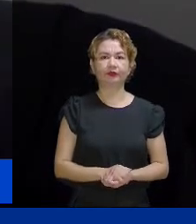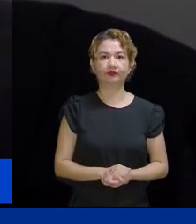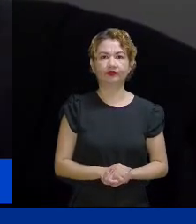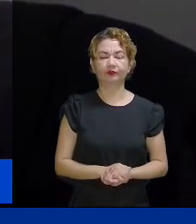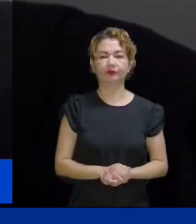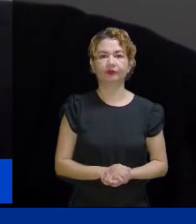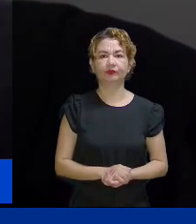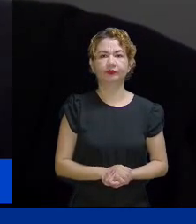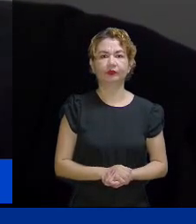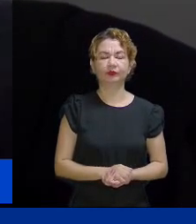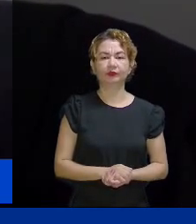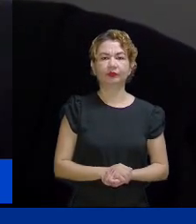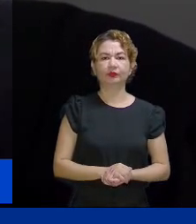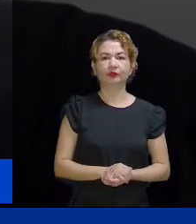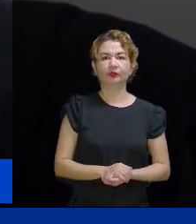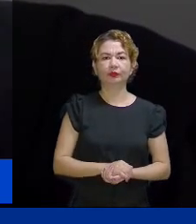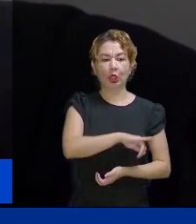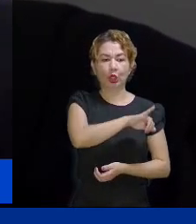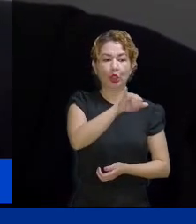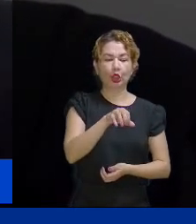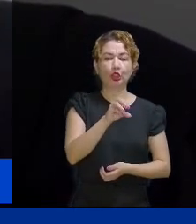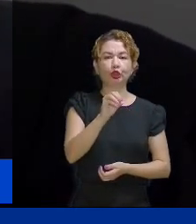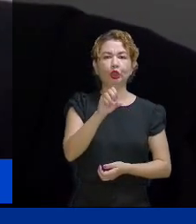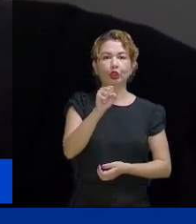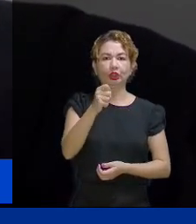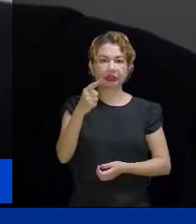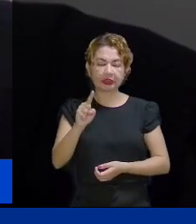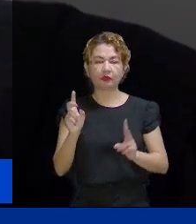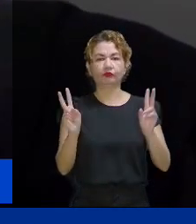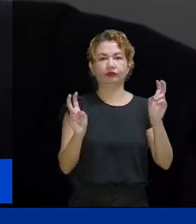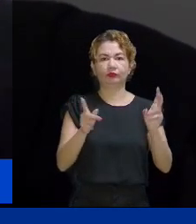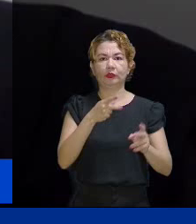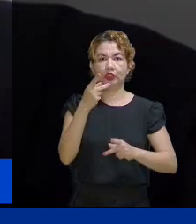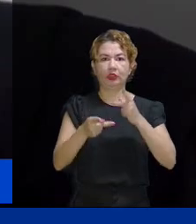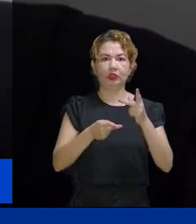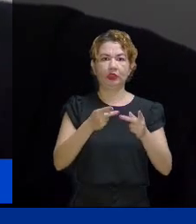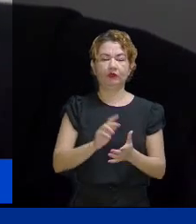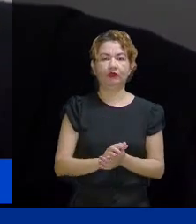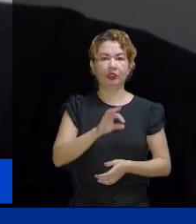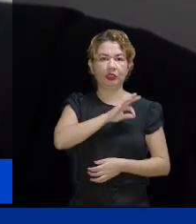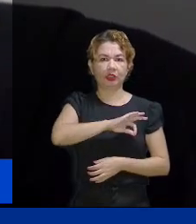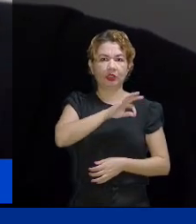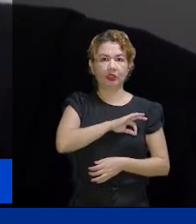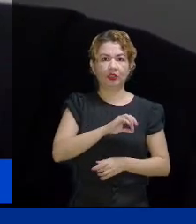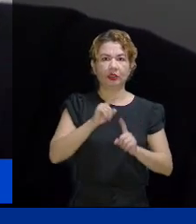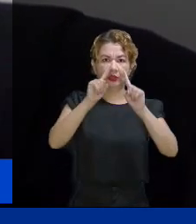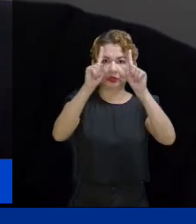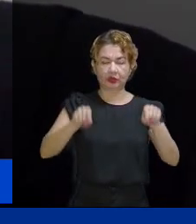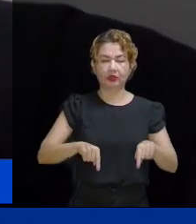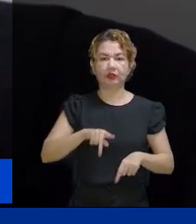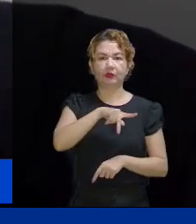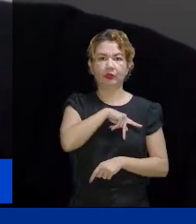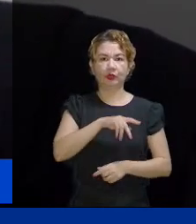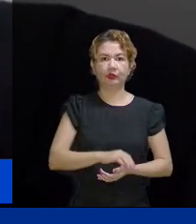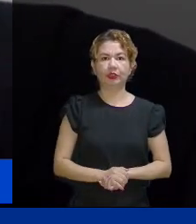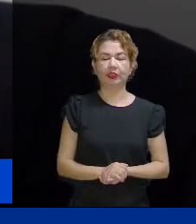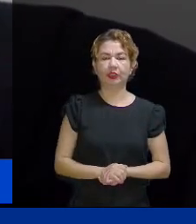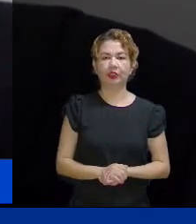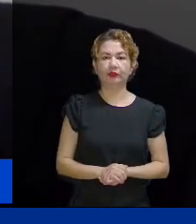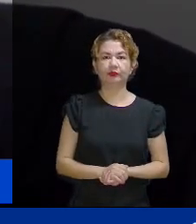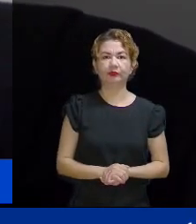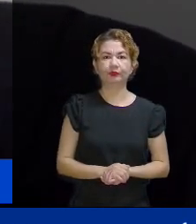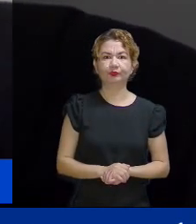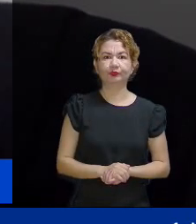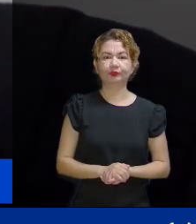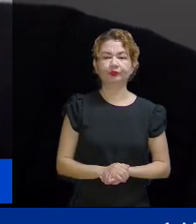Santos Cardoso Filho e diz o seguinte, senhor presidente, abre aspas, a remuneração dos servidores públicos está